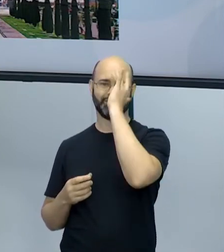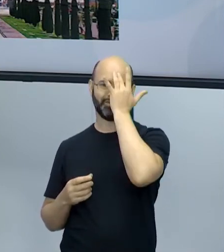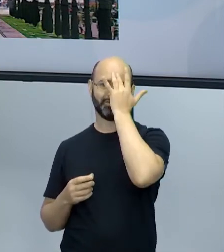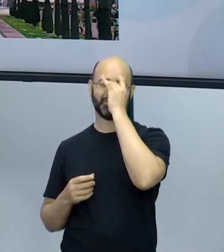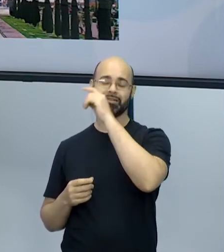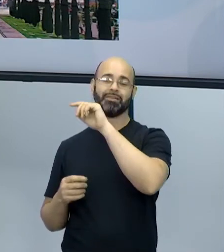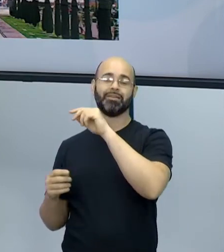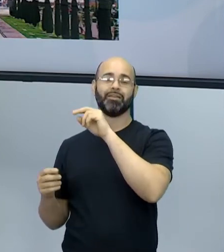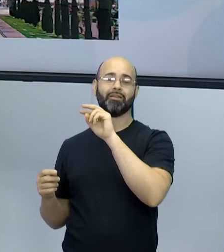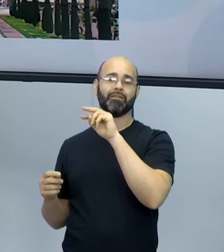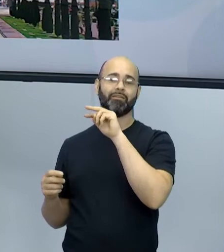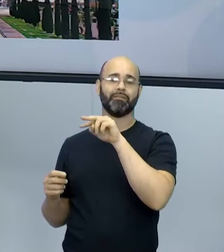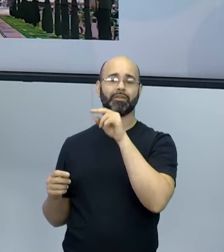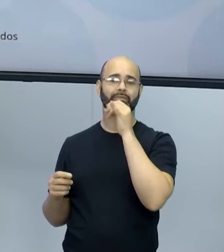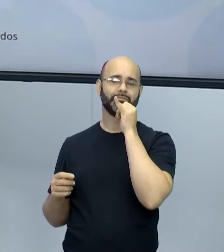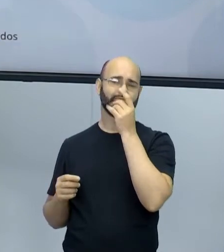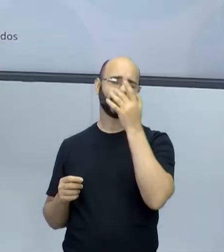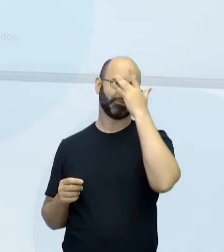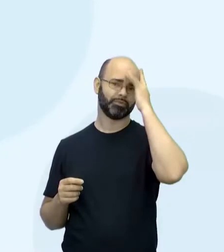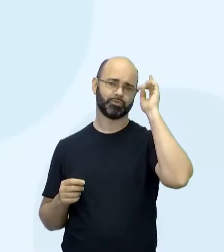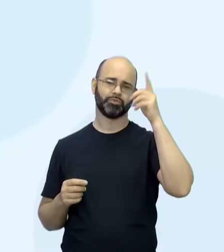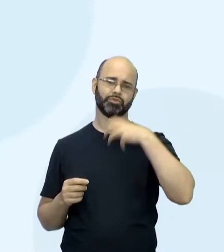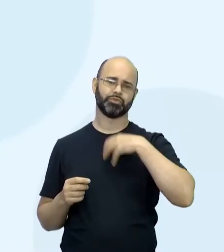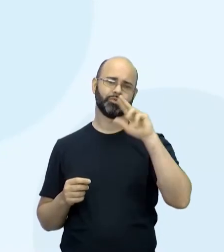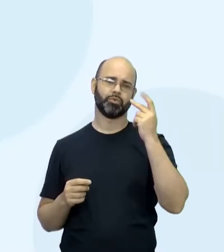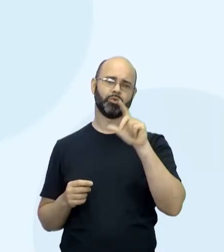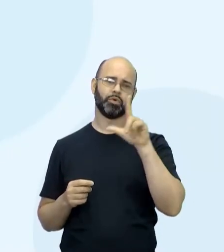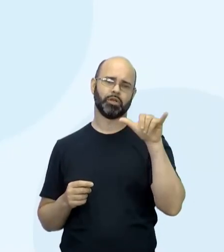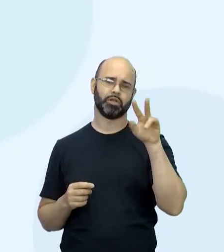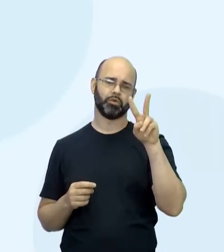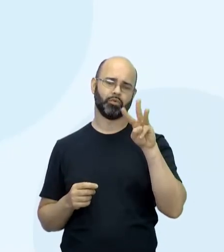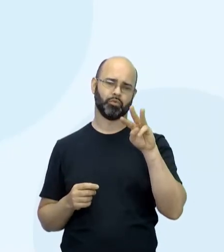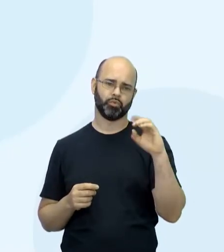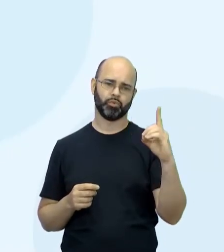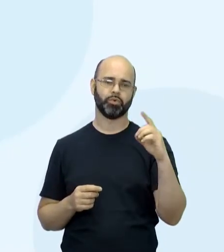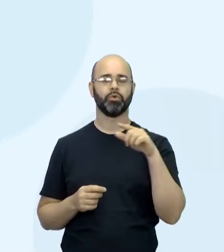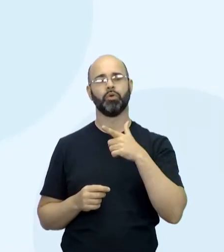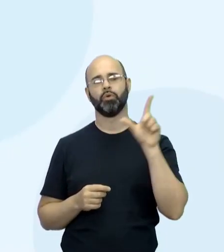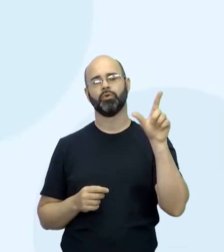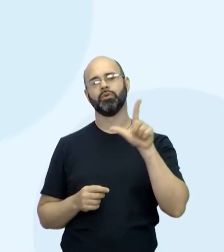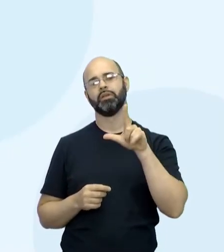visão de cinema hollywoodiano. Leon. Aí você até.